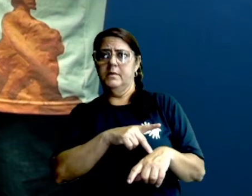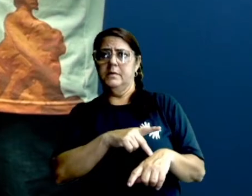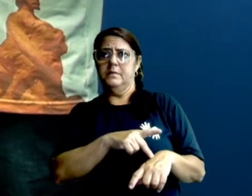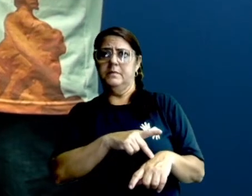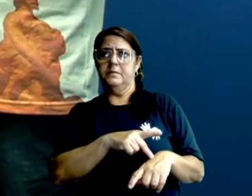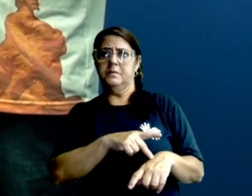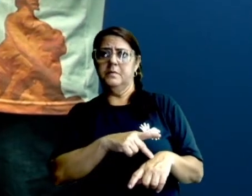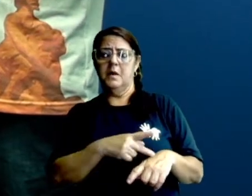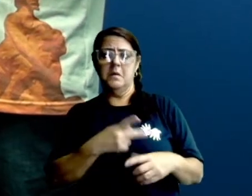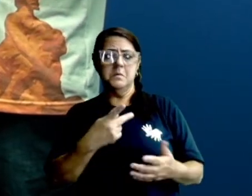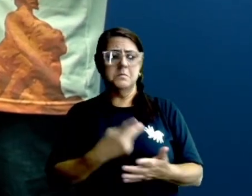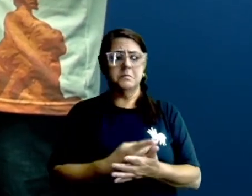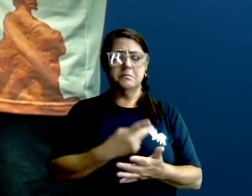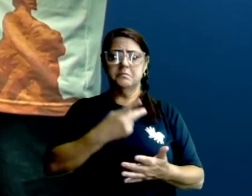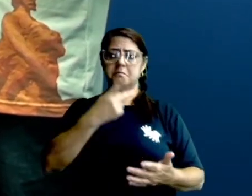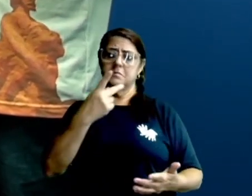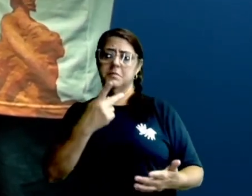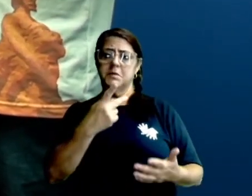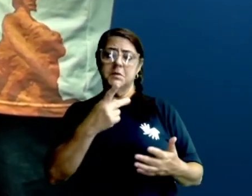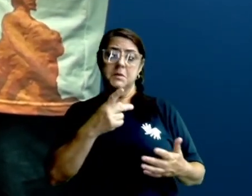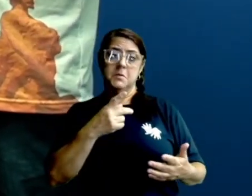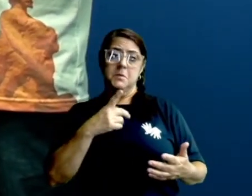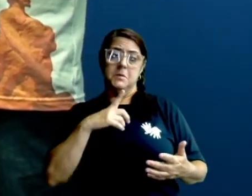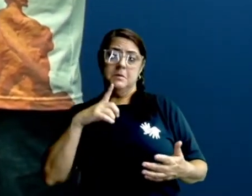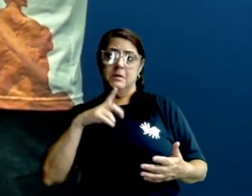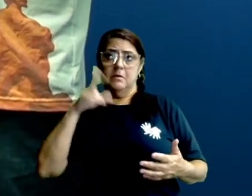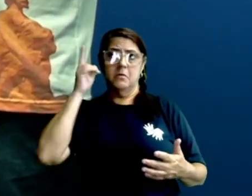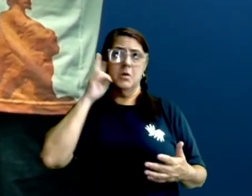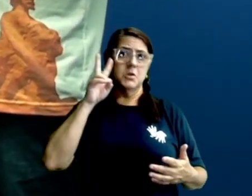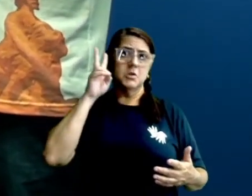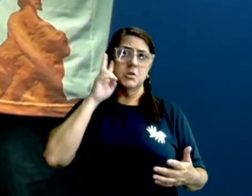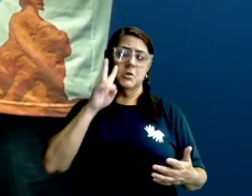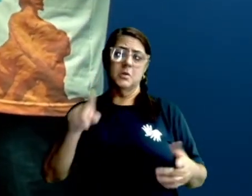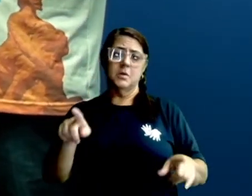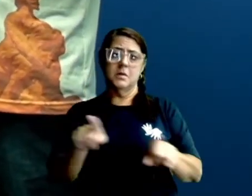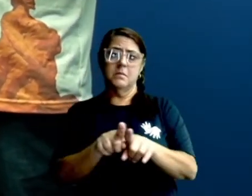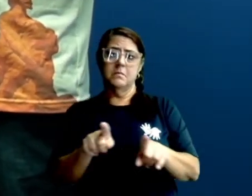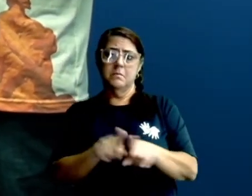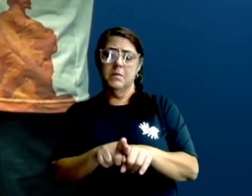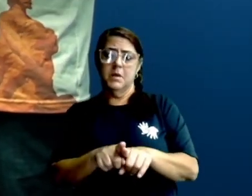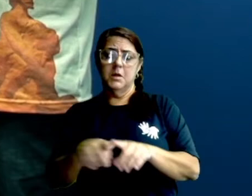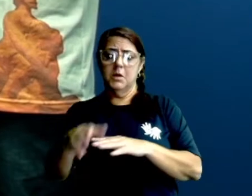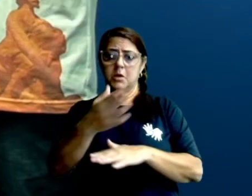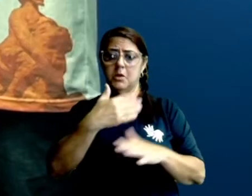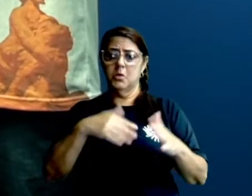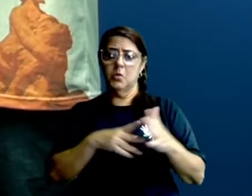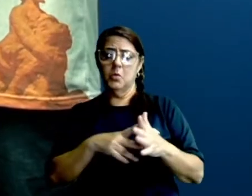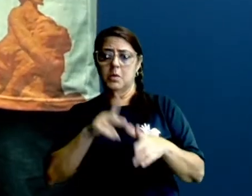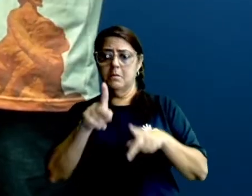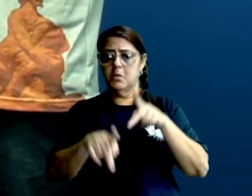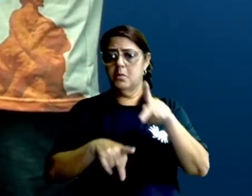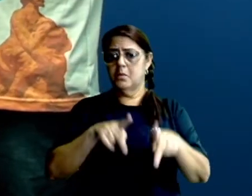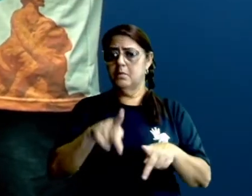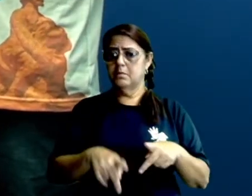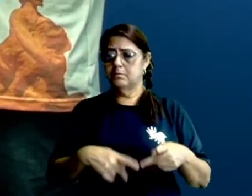de grandes acontecimentos que marcaram a história não só da Europa, mas de toda a humanidade, né?